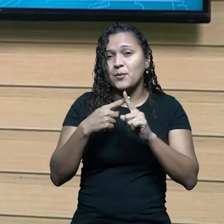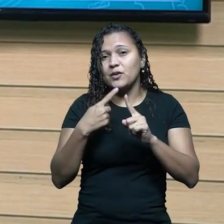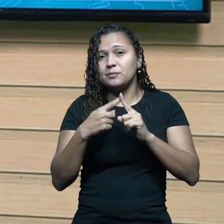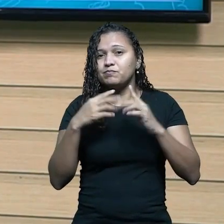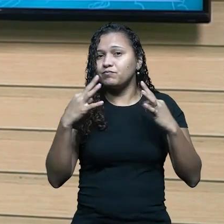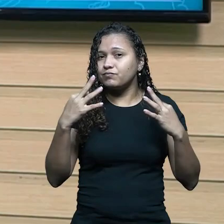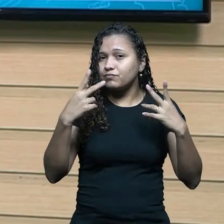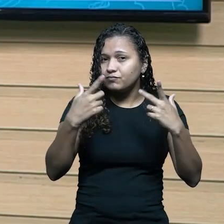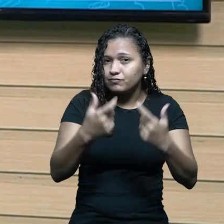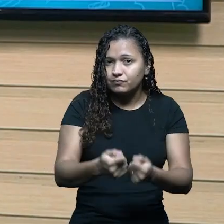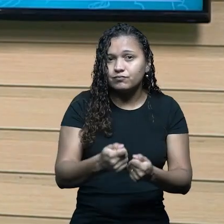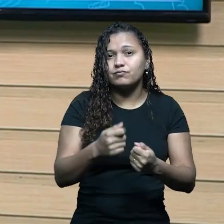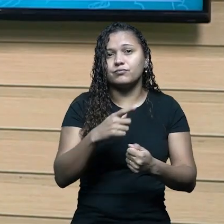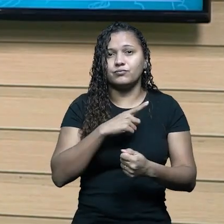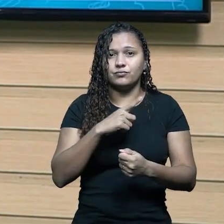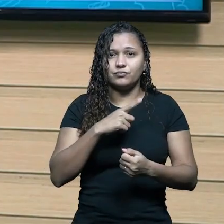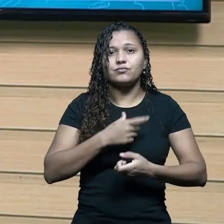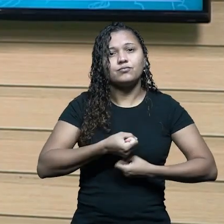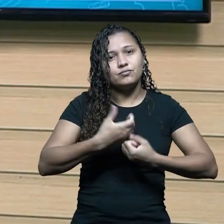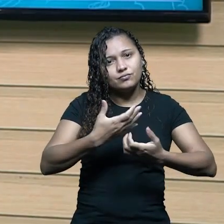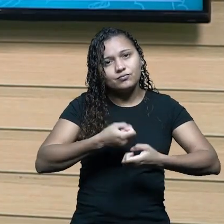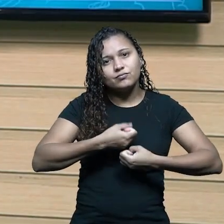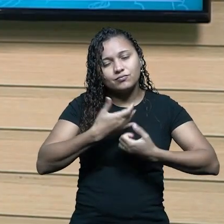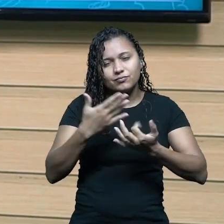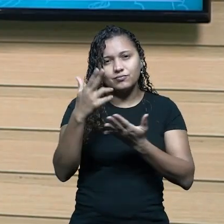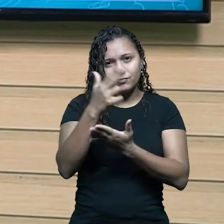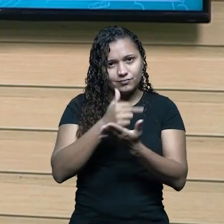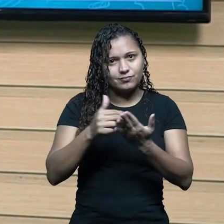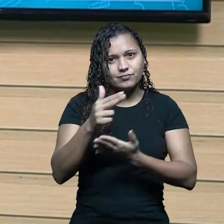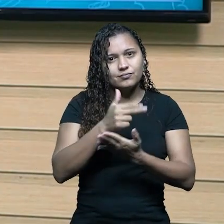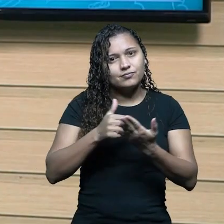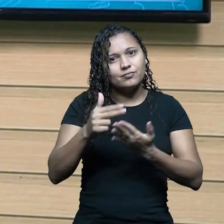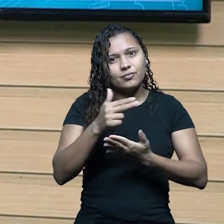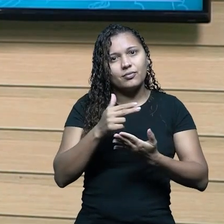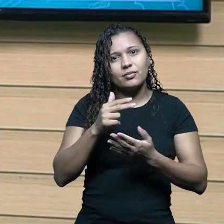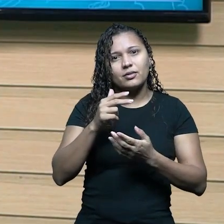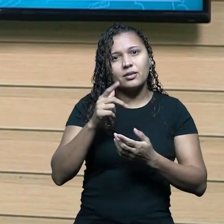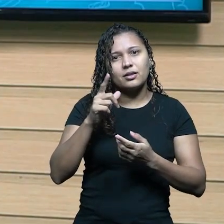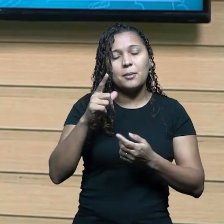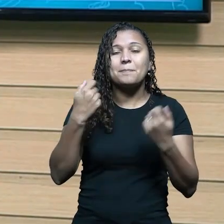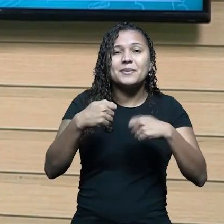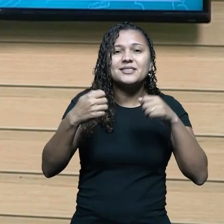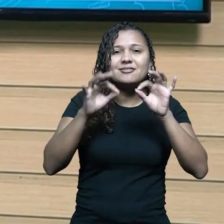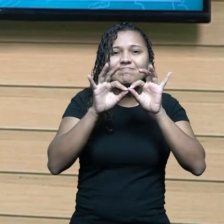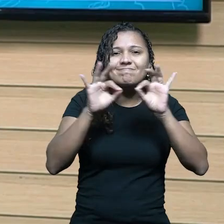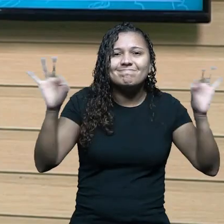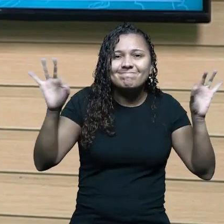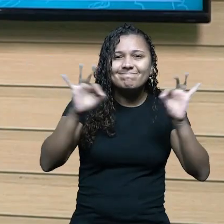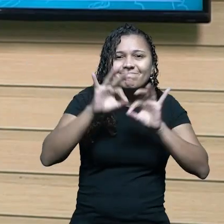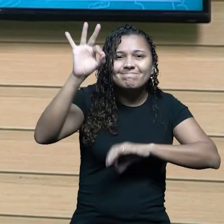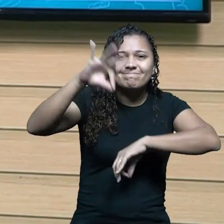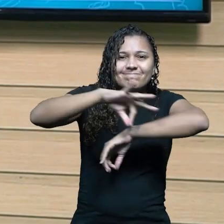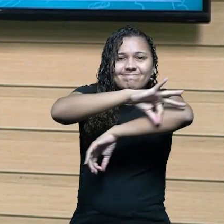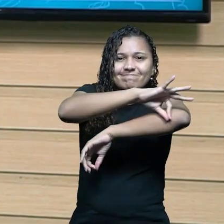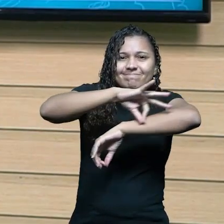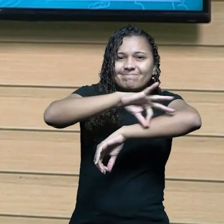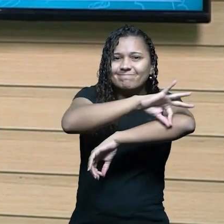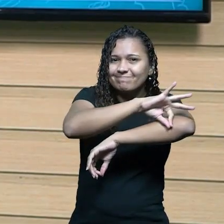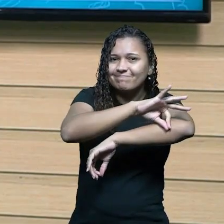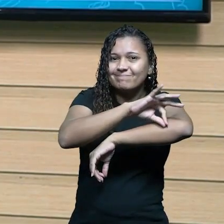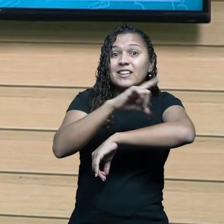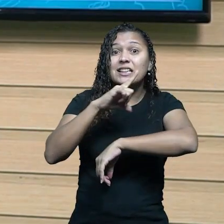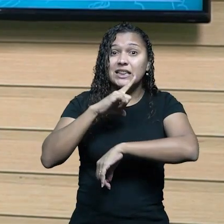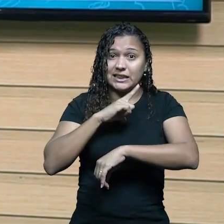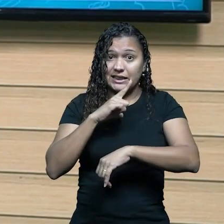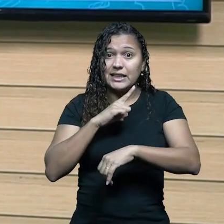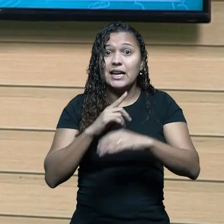essa parte que será produzida ali, que será desenhado, será medido. Então nós temos um ponto de partida